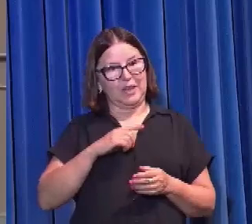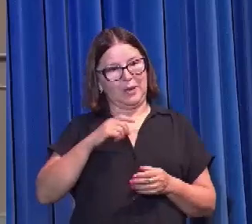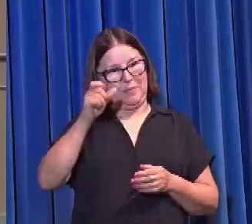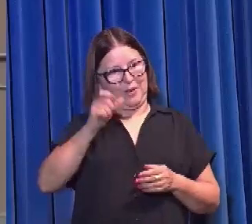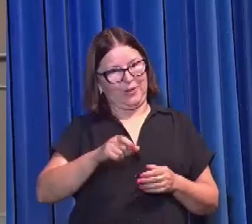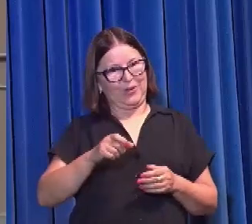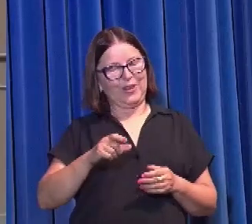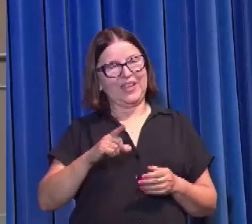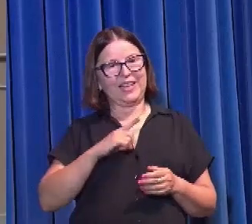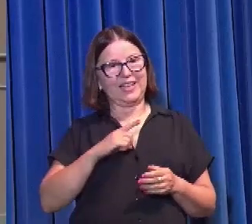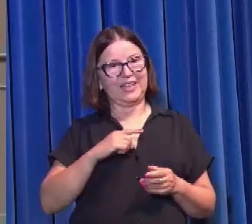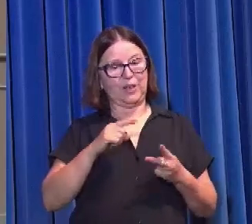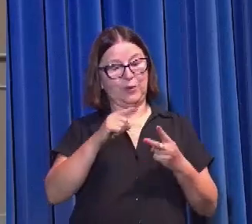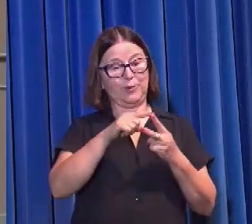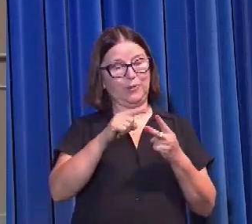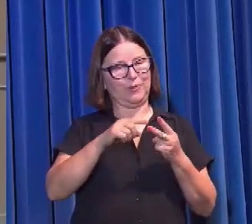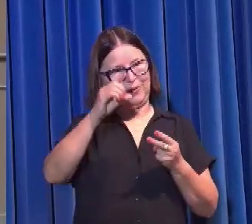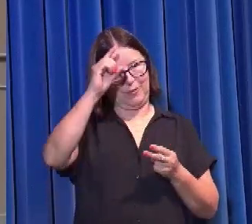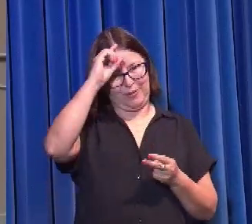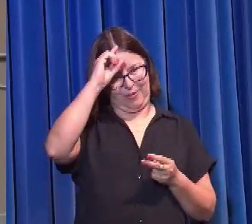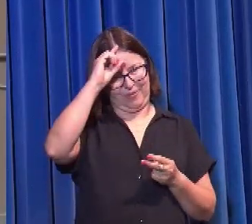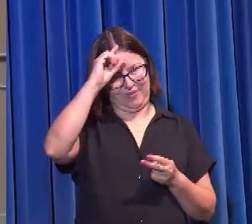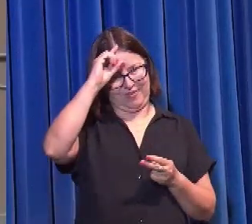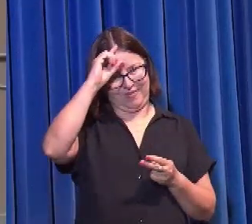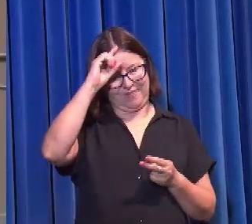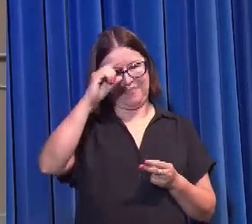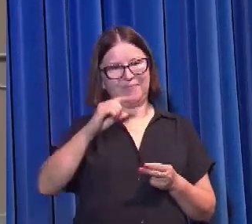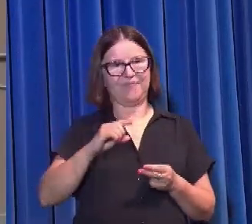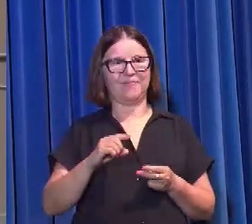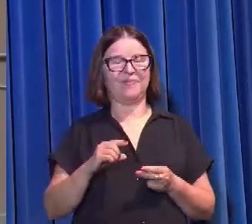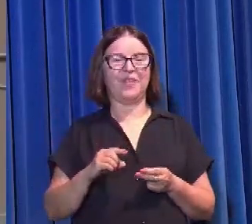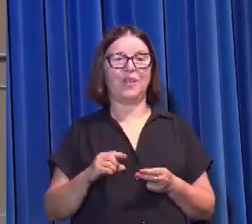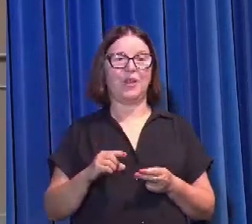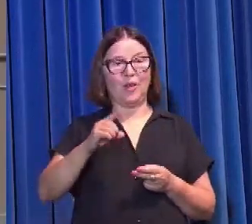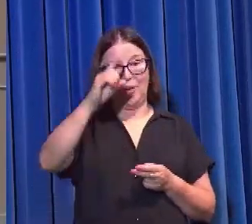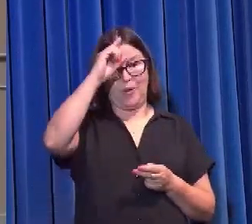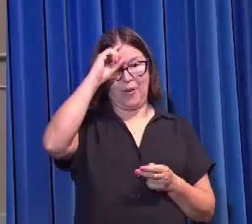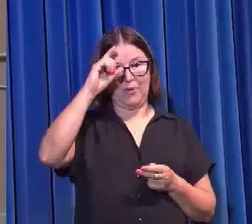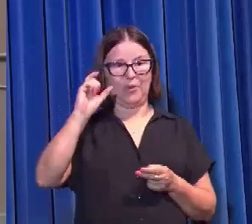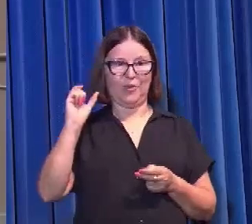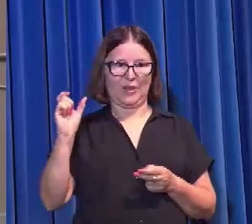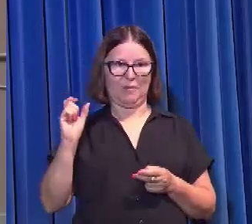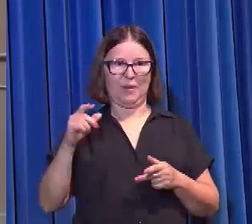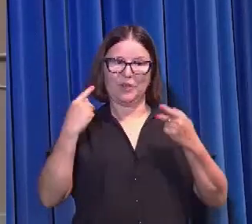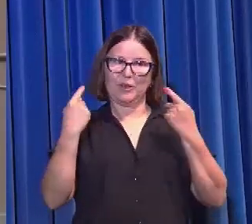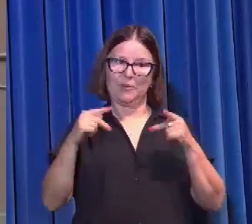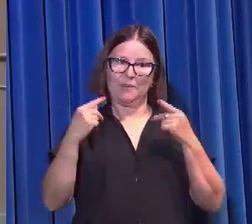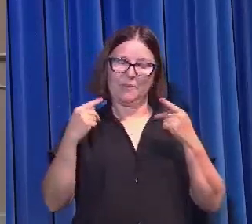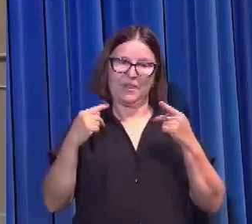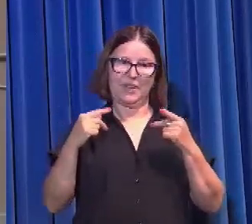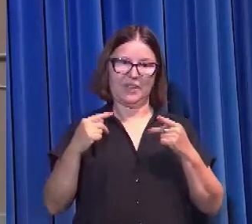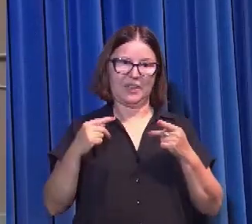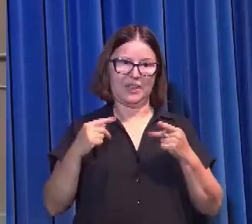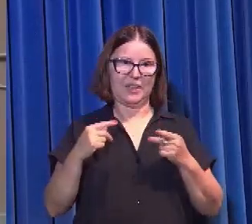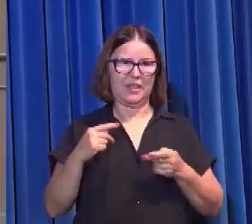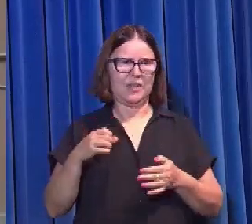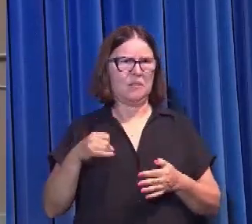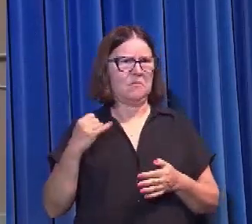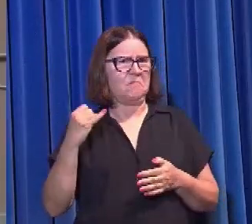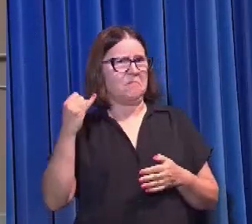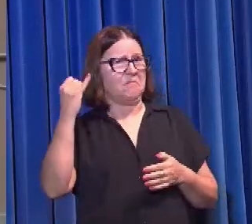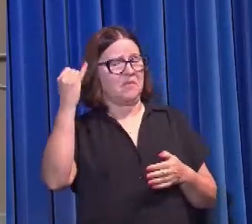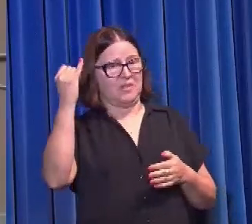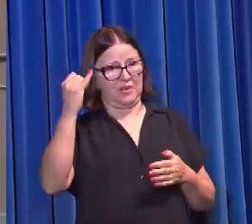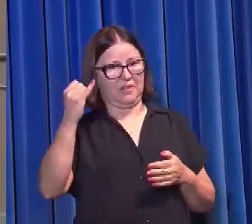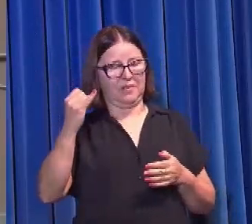dom. E os dons da palavra, eles são vitais. São vitais. O membro do corpo também tem órgãos vitais. O pé é importante, a perna é